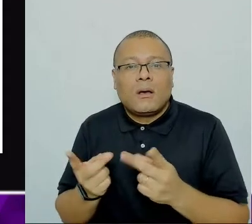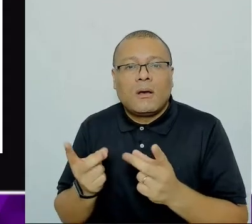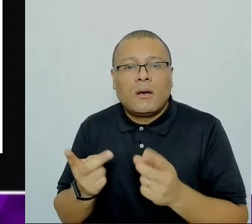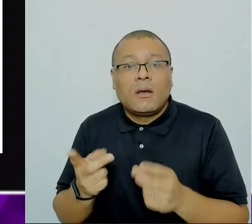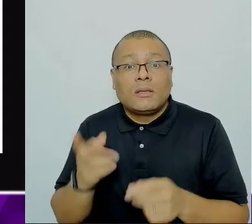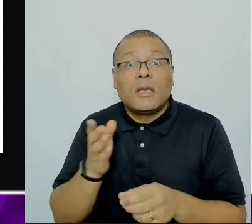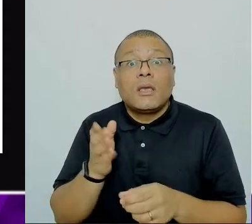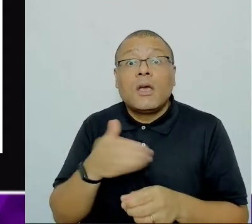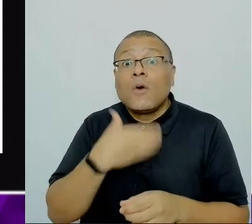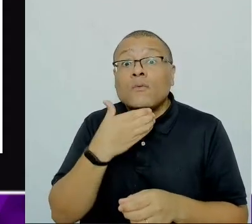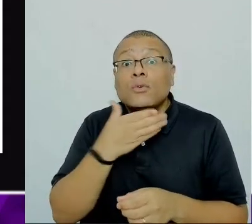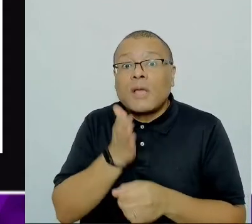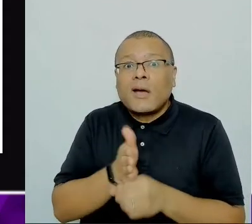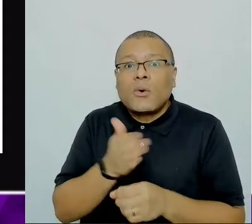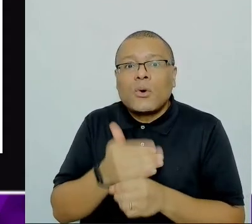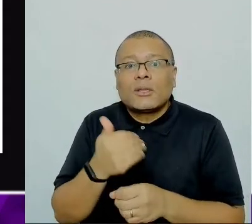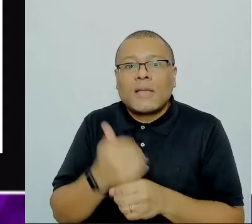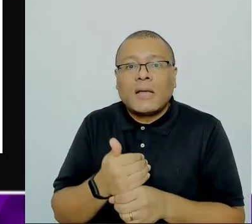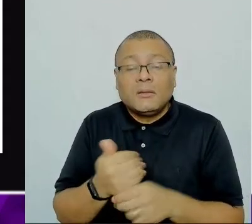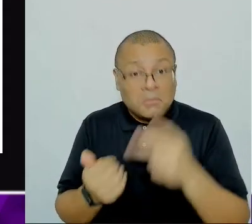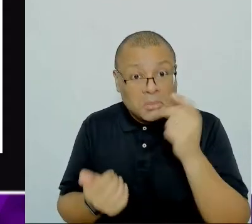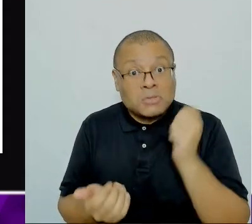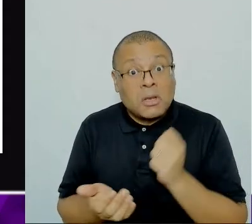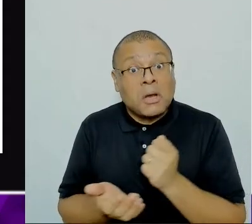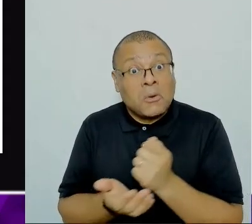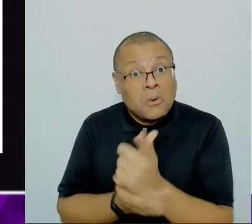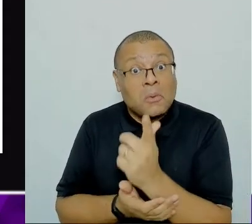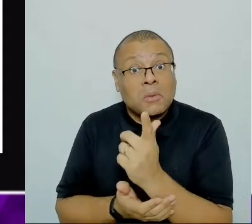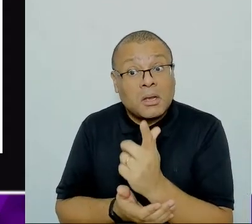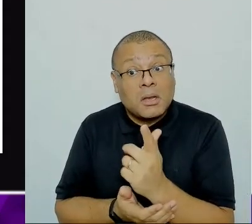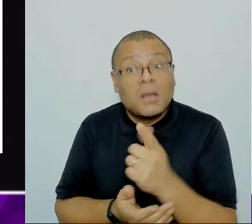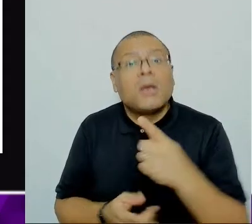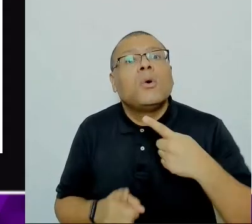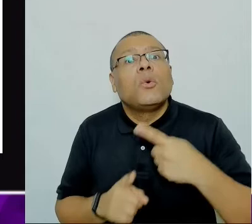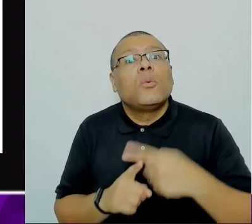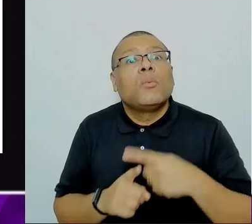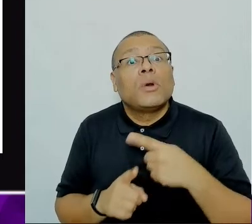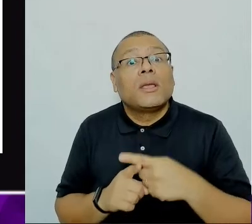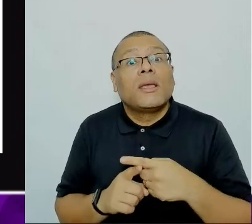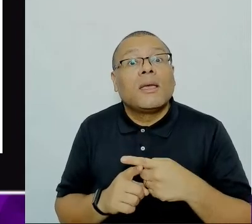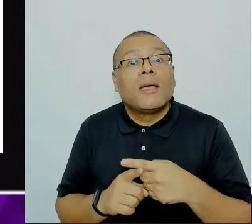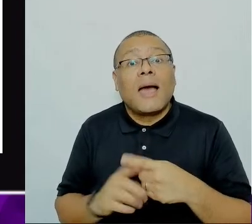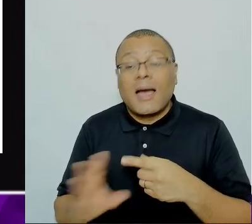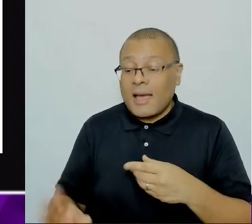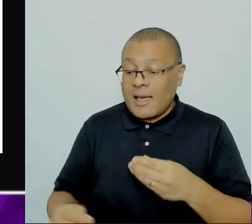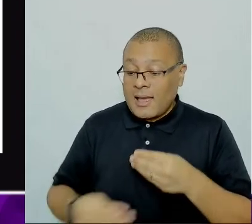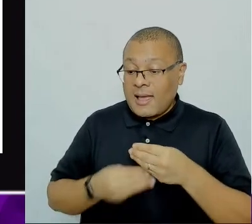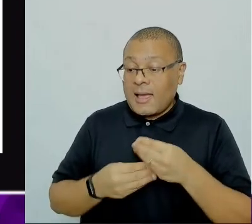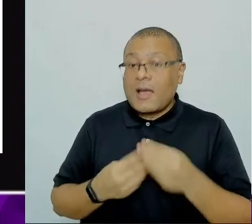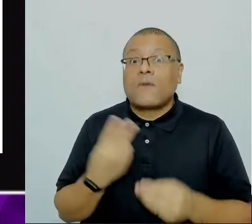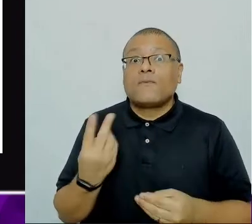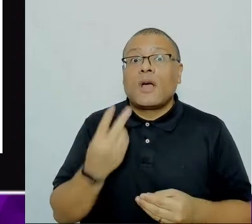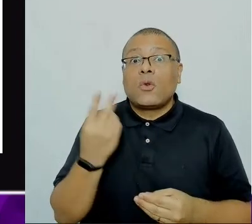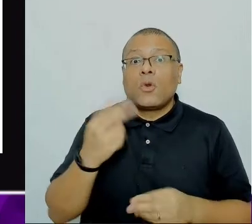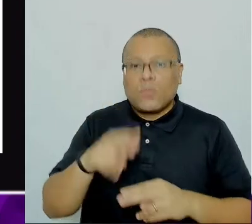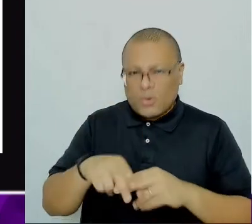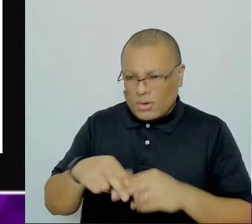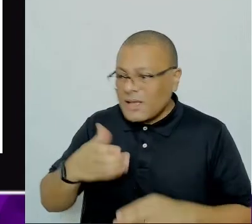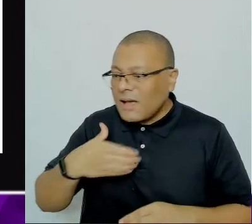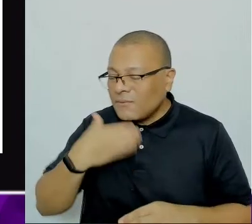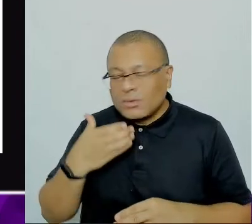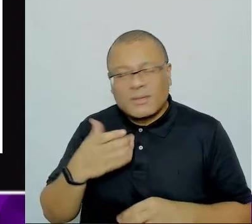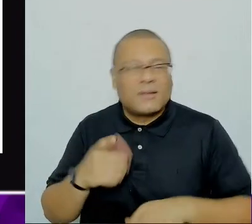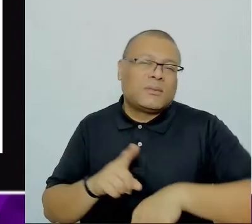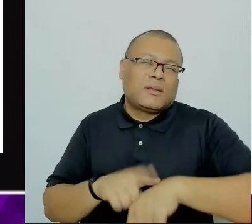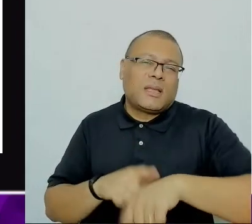É mais caro, mas pessoas compram, mas compram porque gera valor para ele, porque ele não compra só pela fruta, ele compra porque ele vai ganhar tempo, que ele